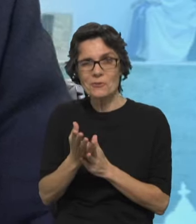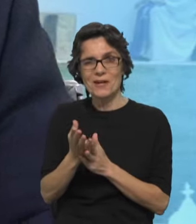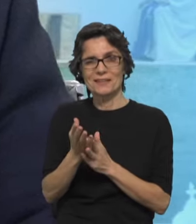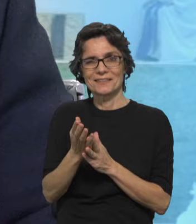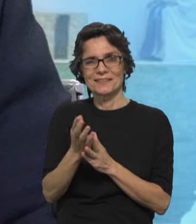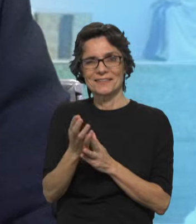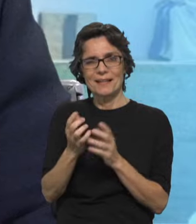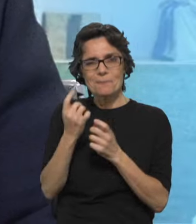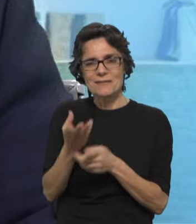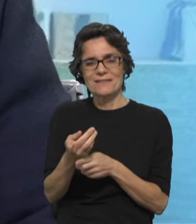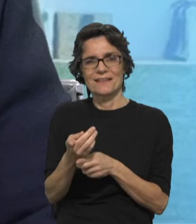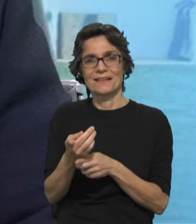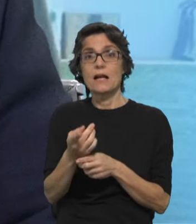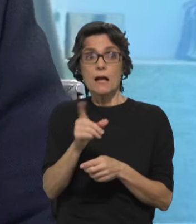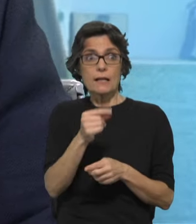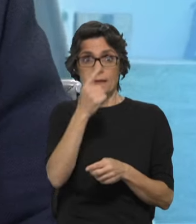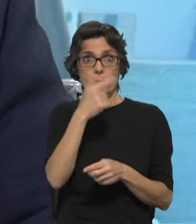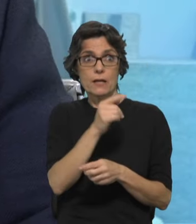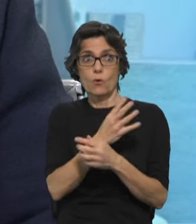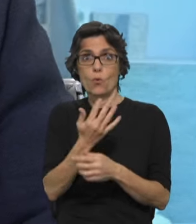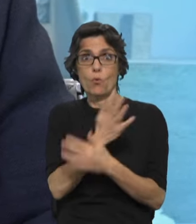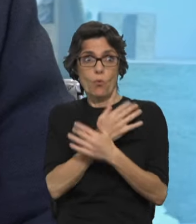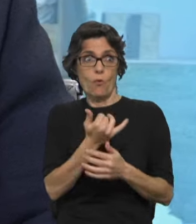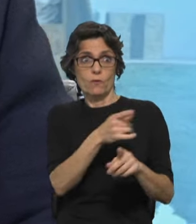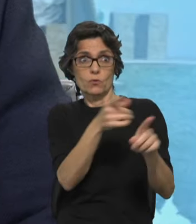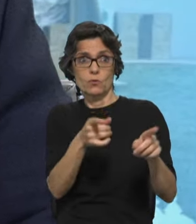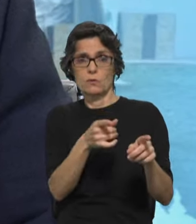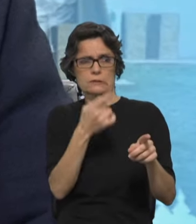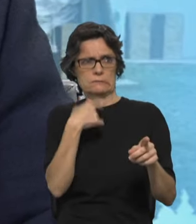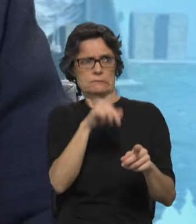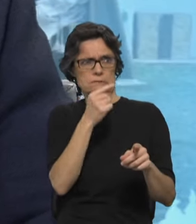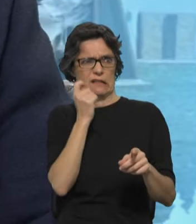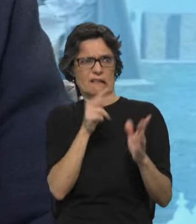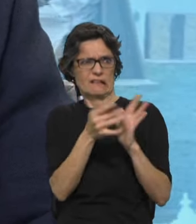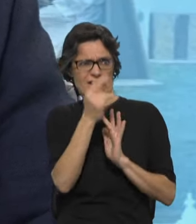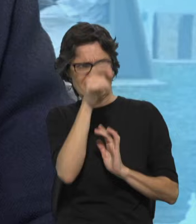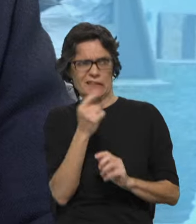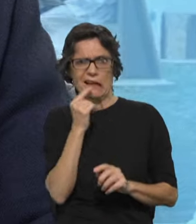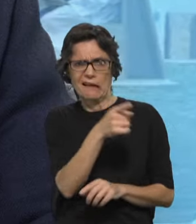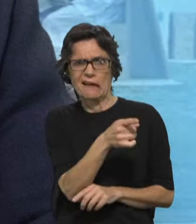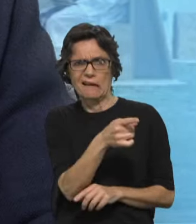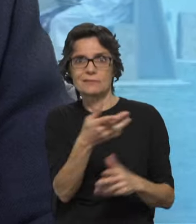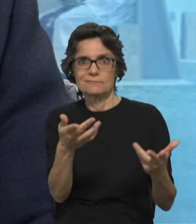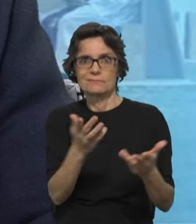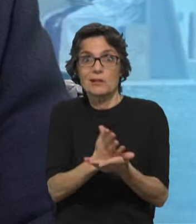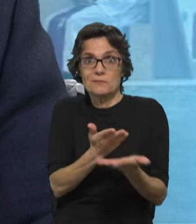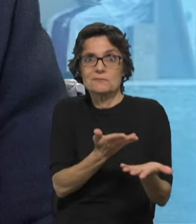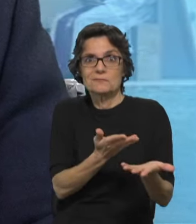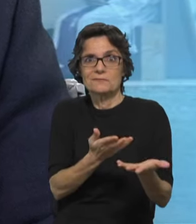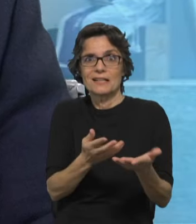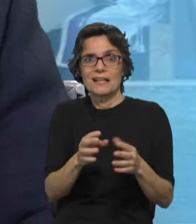foi também fácil para os discípulos, a primeira hora, a fé no ressuscitado. Para os discípulos há ainda